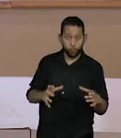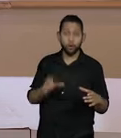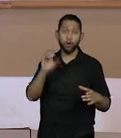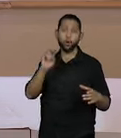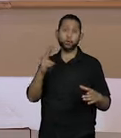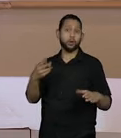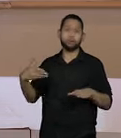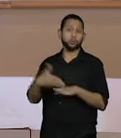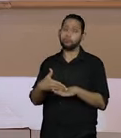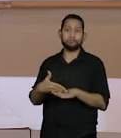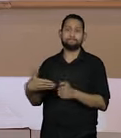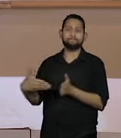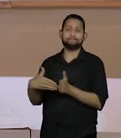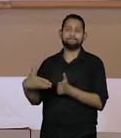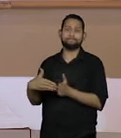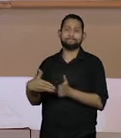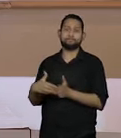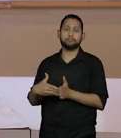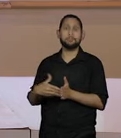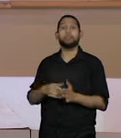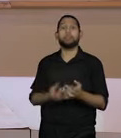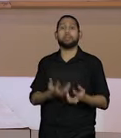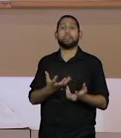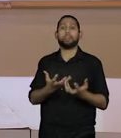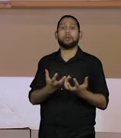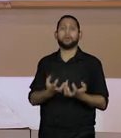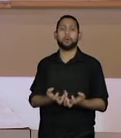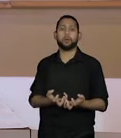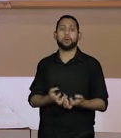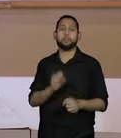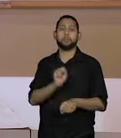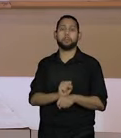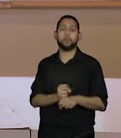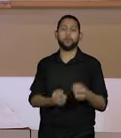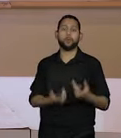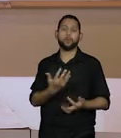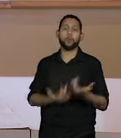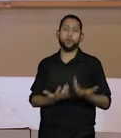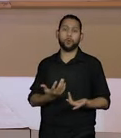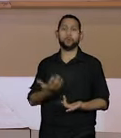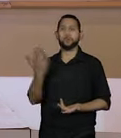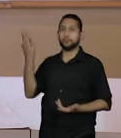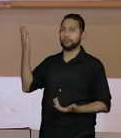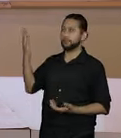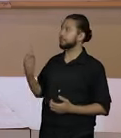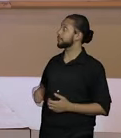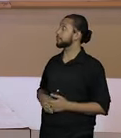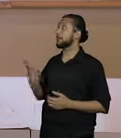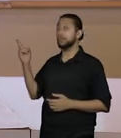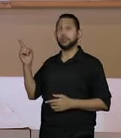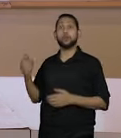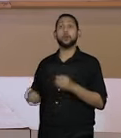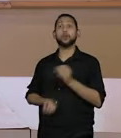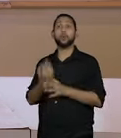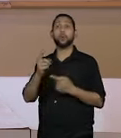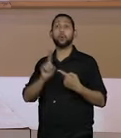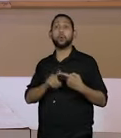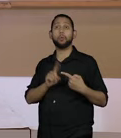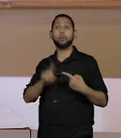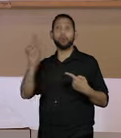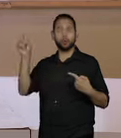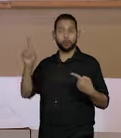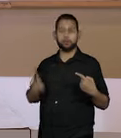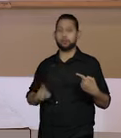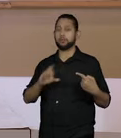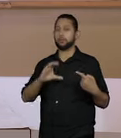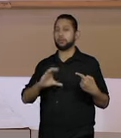a reação de combustão do álcool e a gente tem, então, a formação, aí nesse